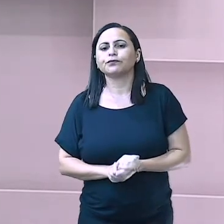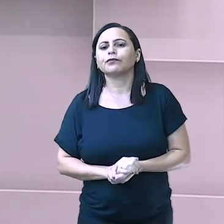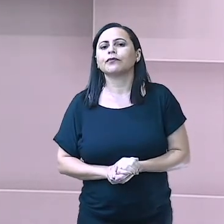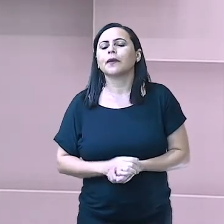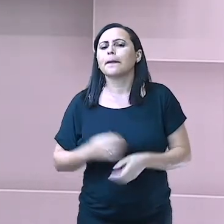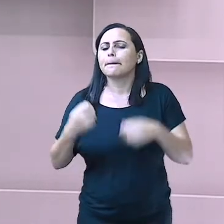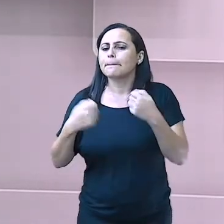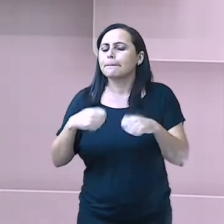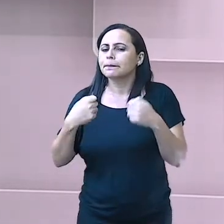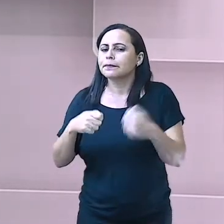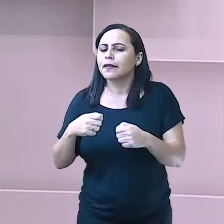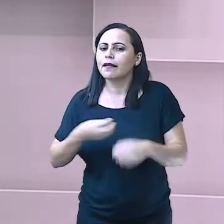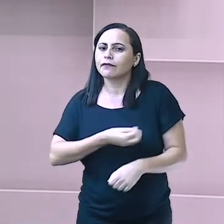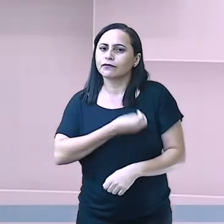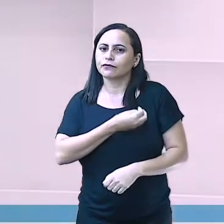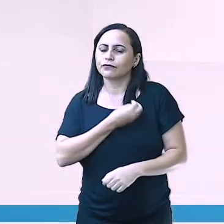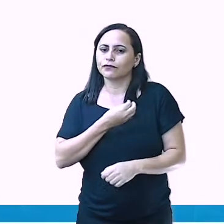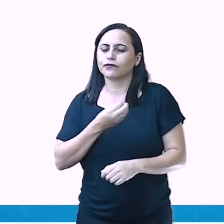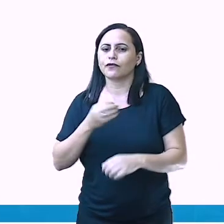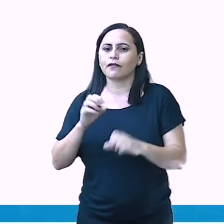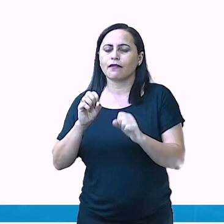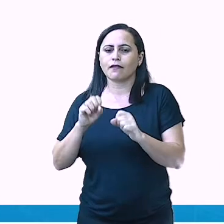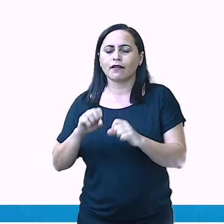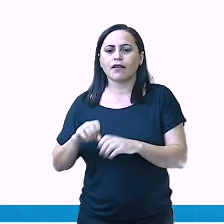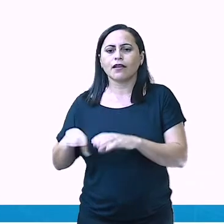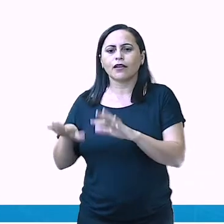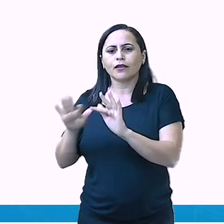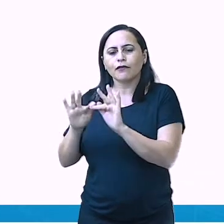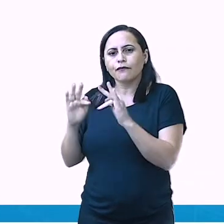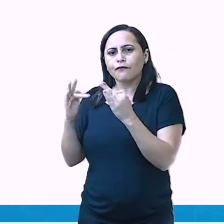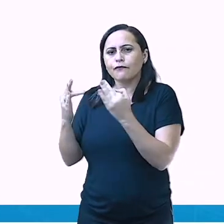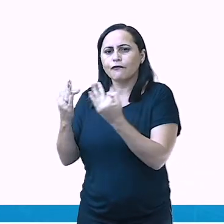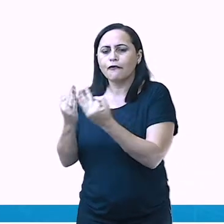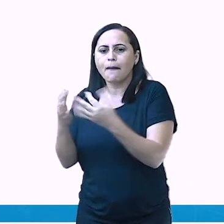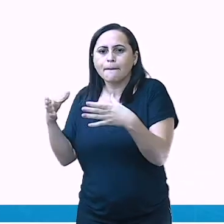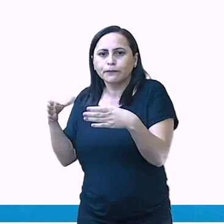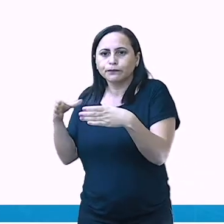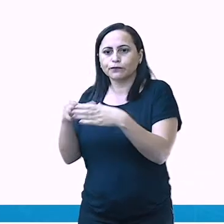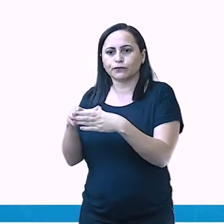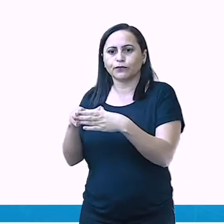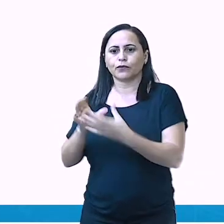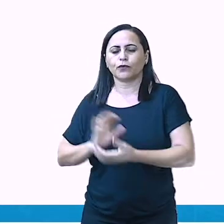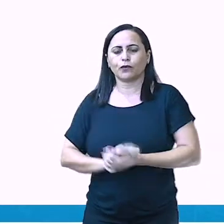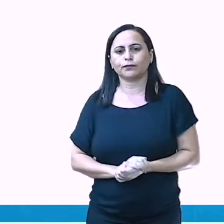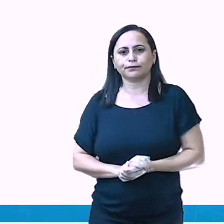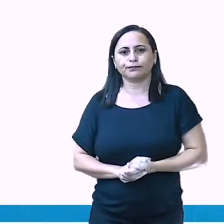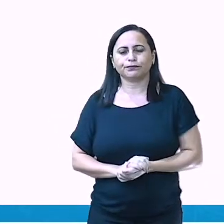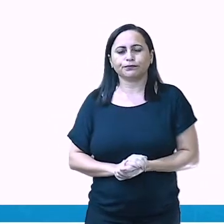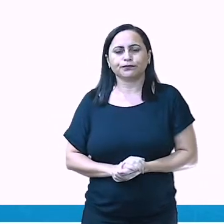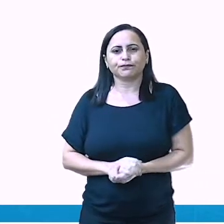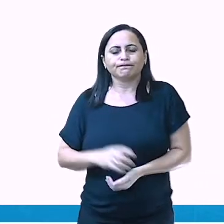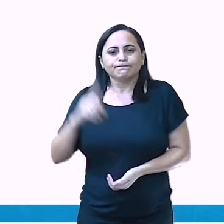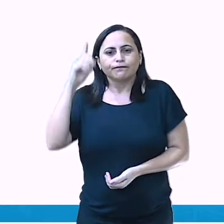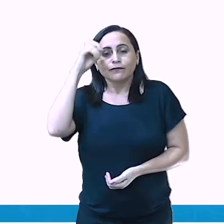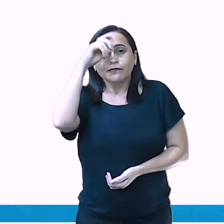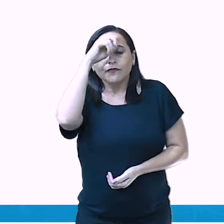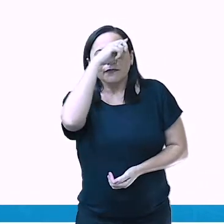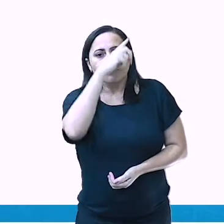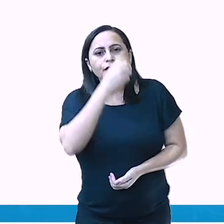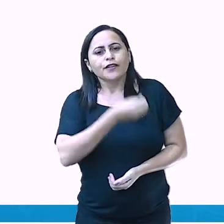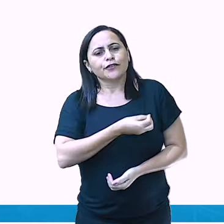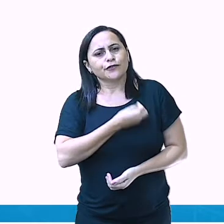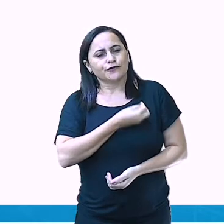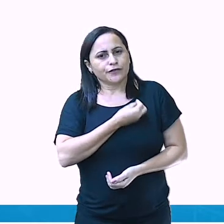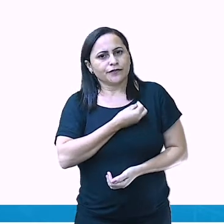em comunidade. Então, como eu disse, dificilmente viveríamos sem o dinheiro. Mas